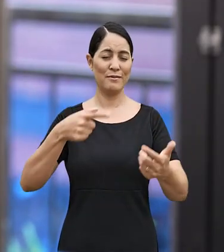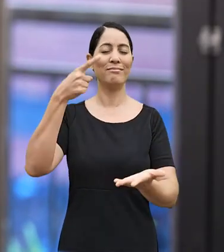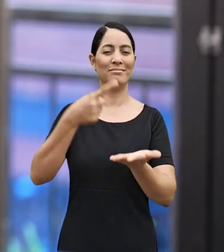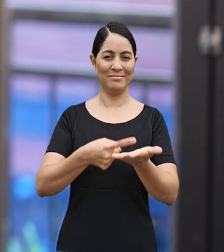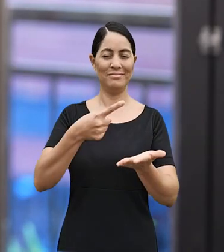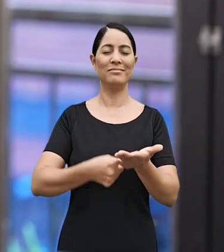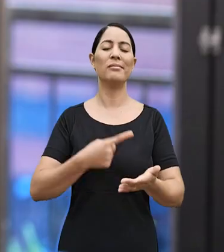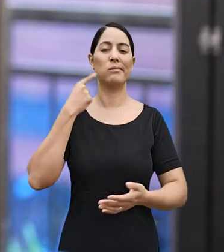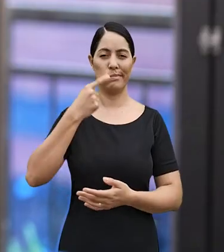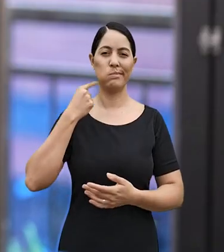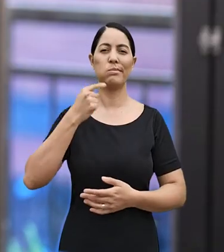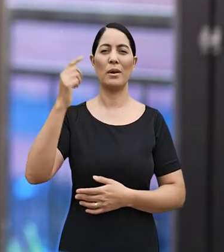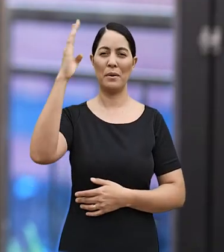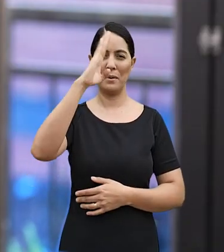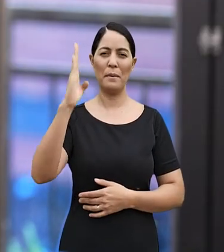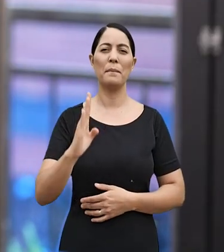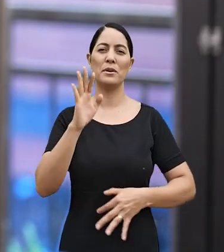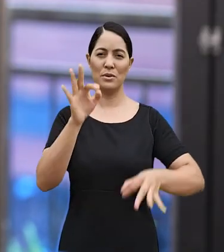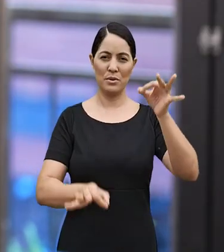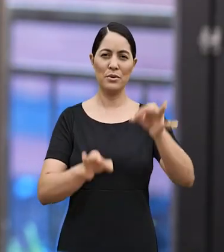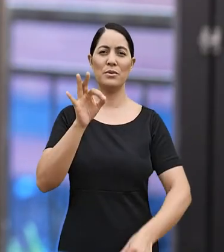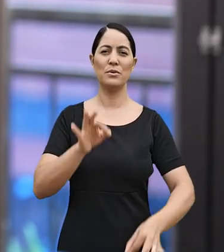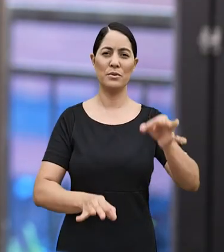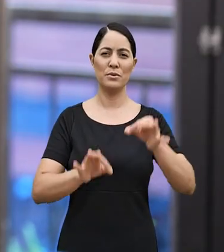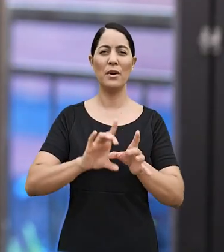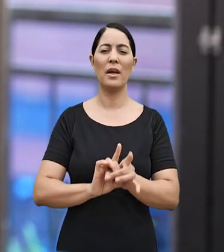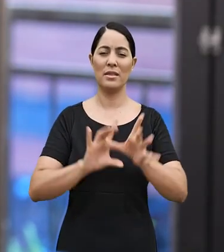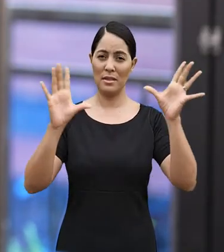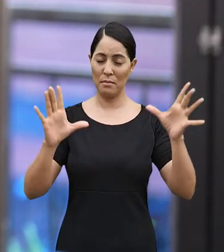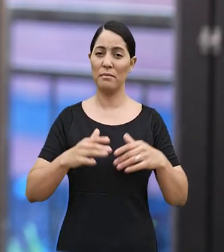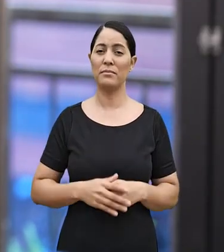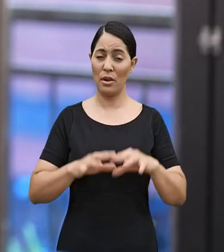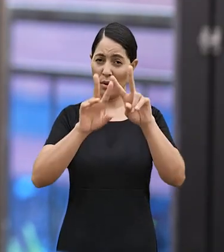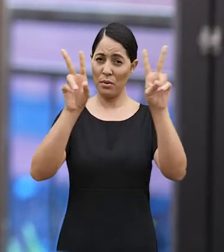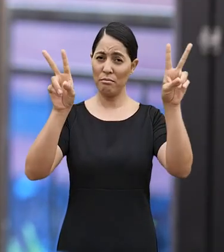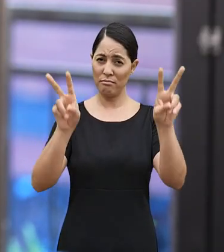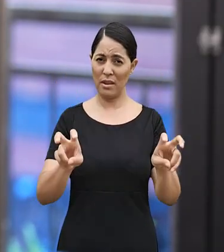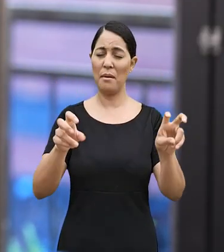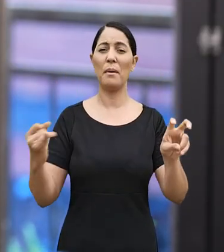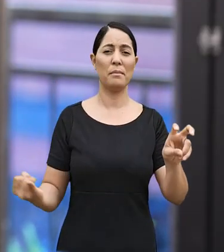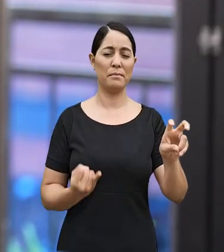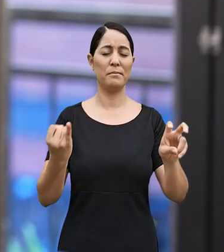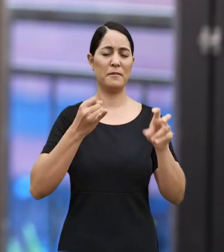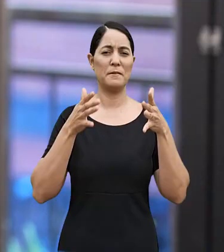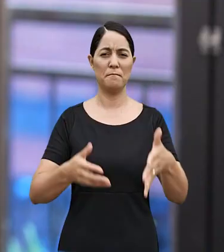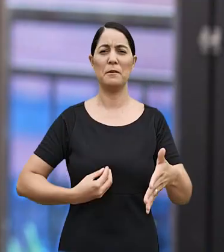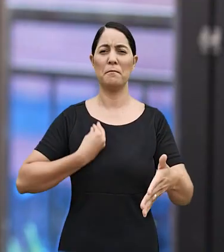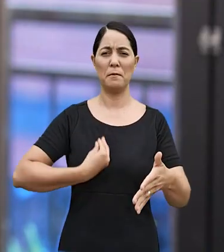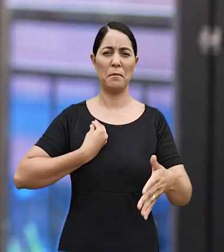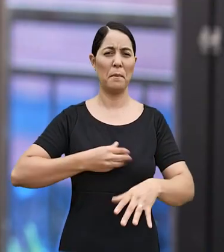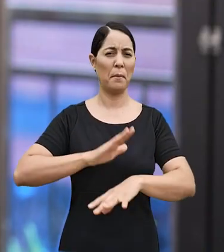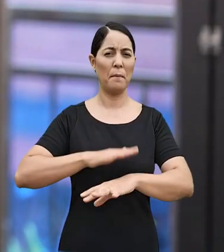pela advocacia e por um país mais justo e democrático. Uma instituição que sempre esteve presente nos momentos